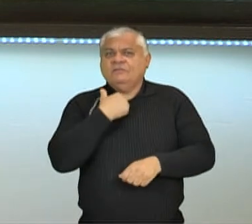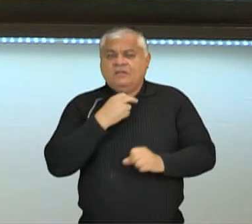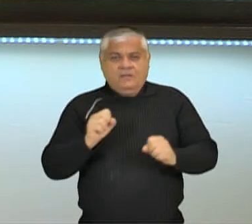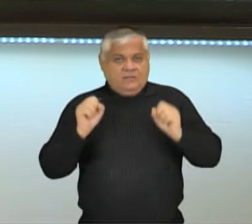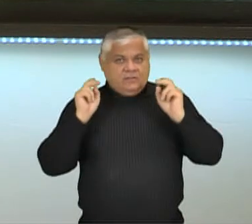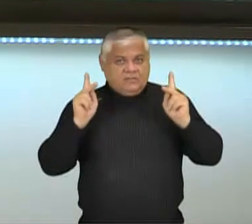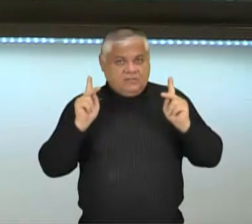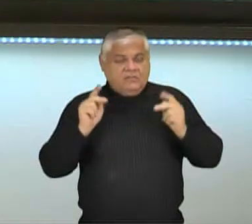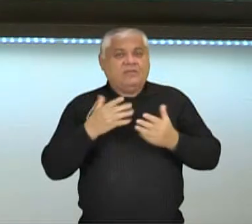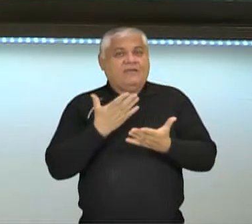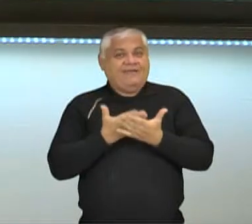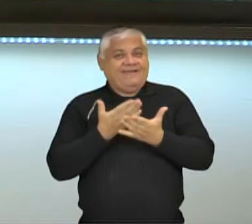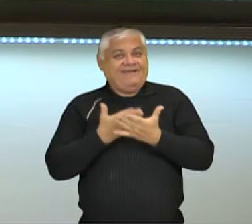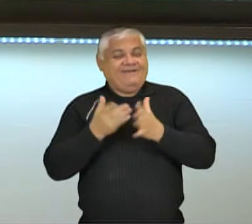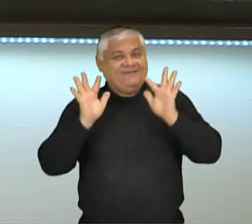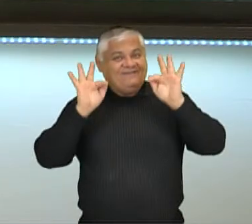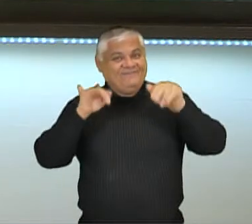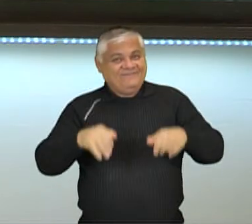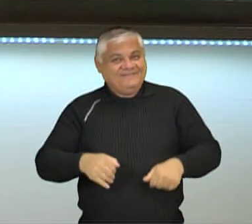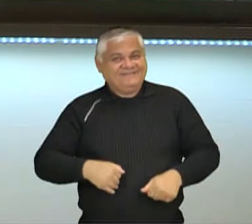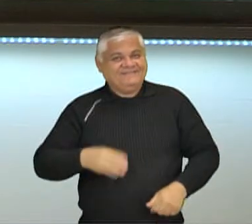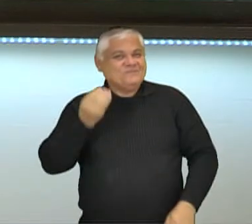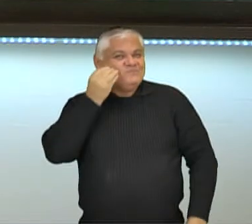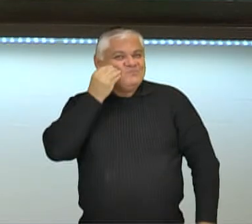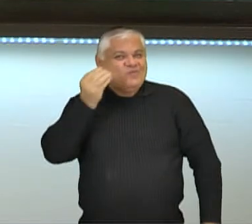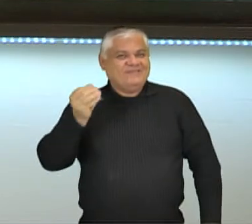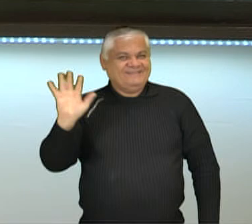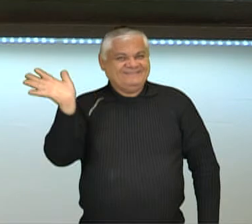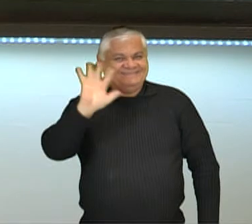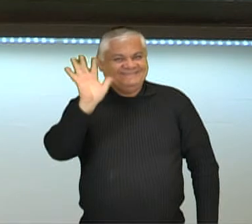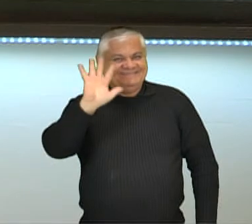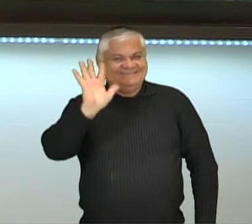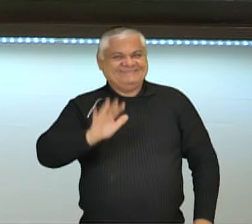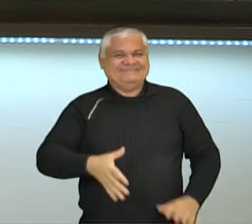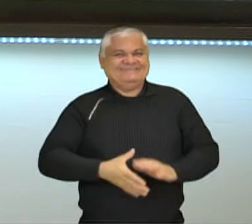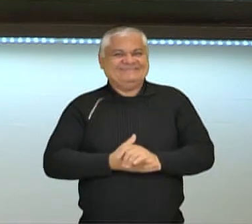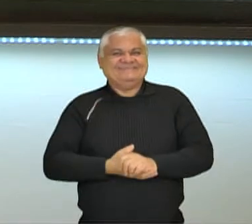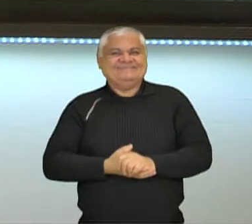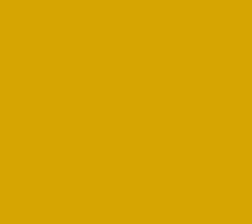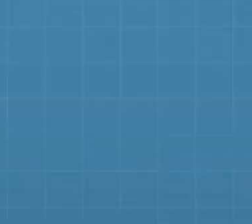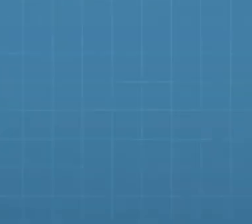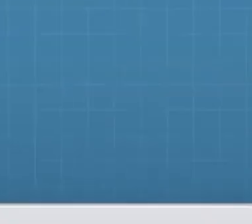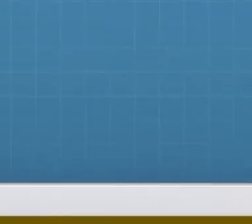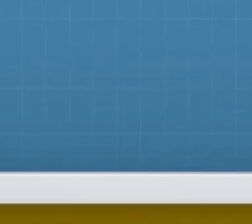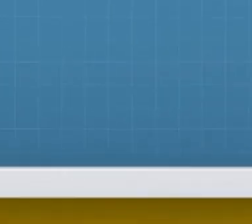pessoal? Nossa aula termina por aqui. Um beijo da prof, até a próxima.